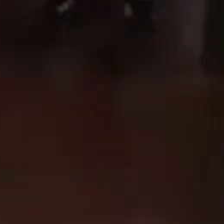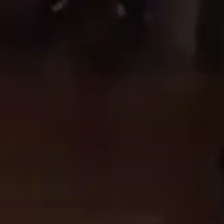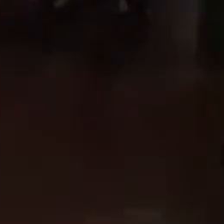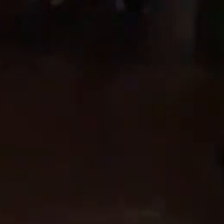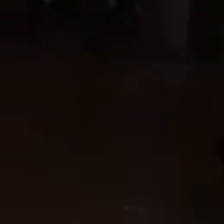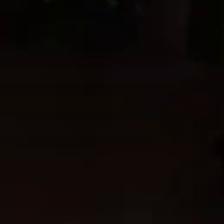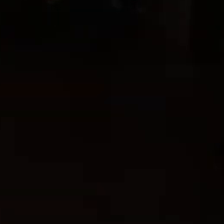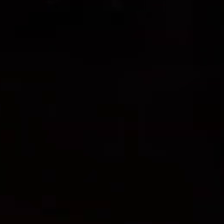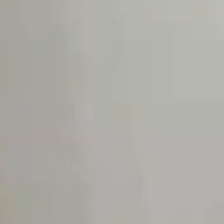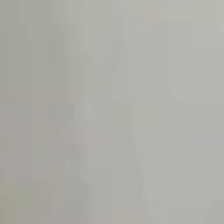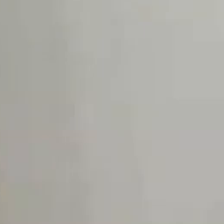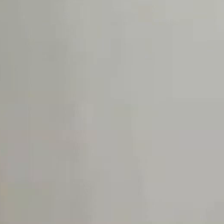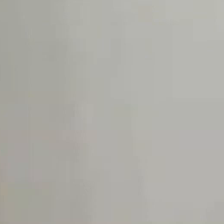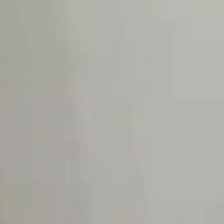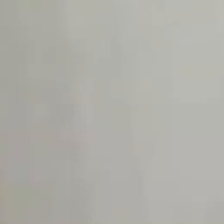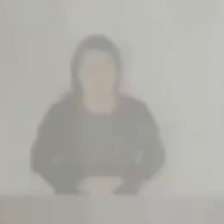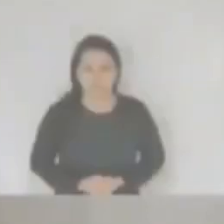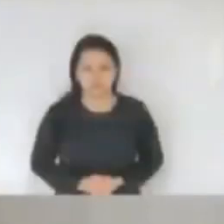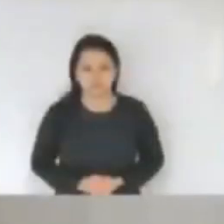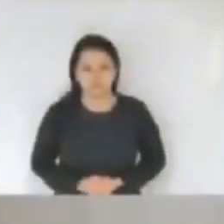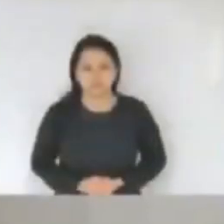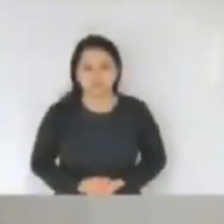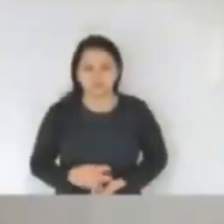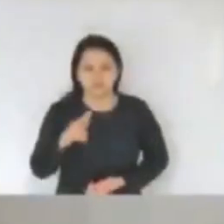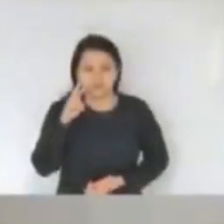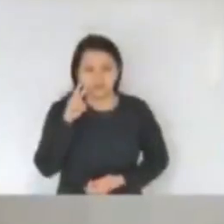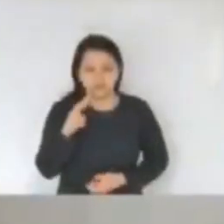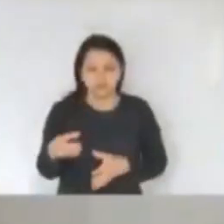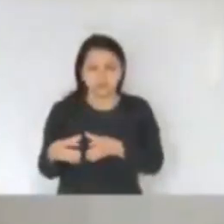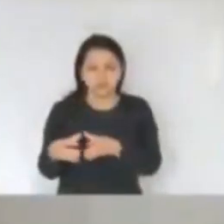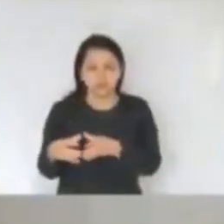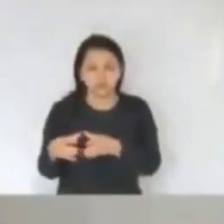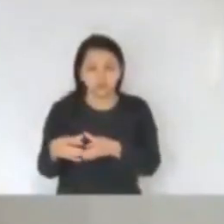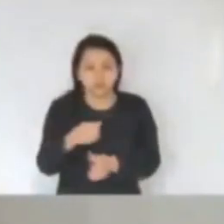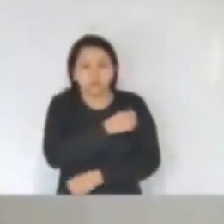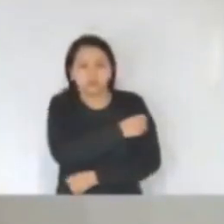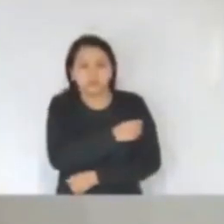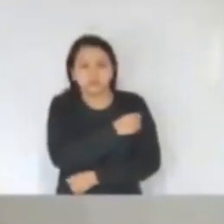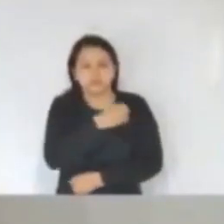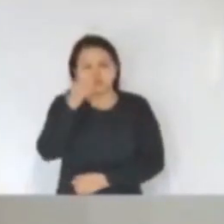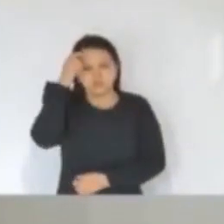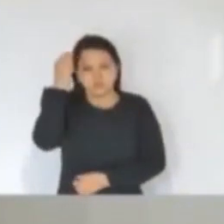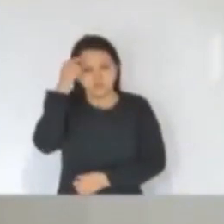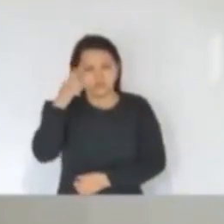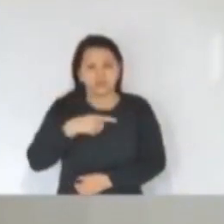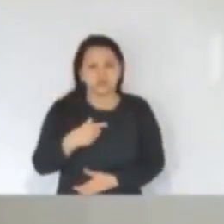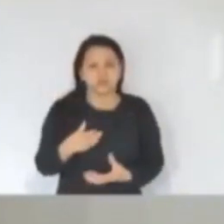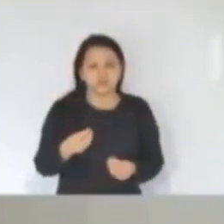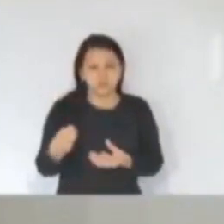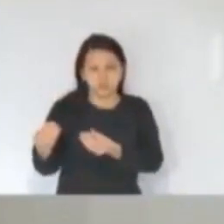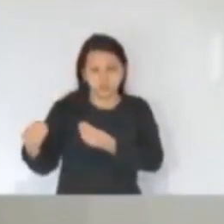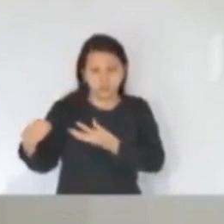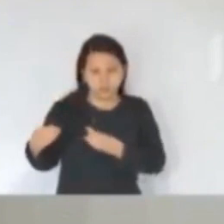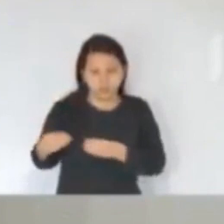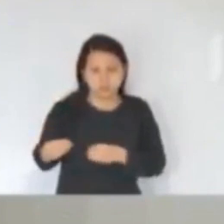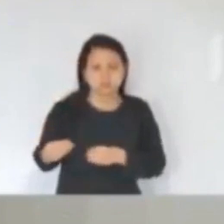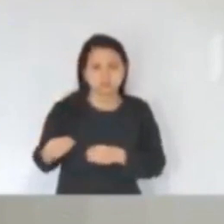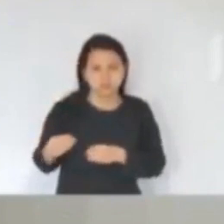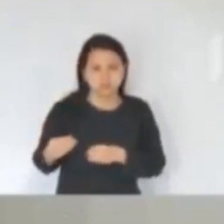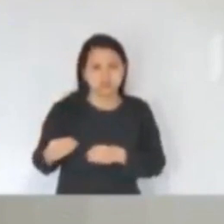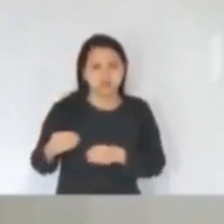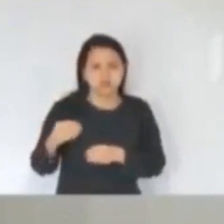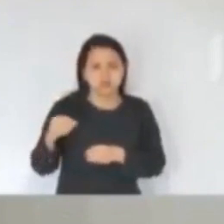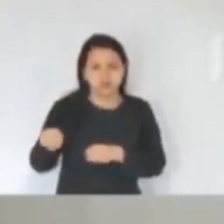Fora Marcelo! Bom, aí vocês veem um pequeno grupo de alunos. Essa universidade tem milhares de acadêmicos inscritos. Esse pequeno